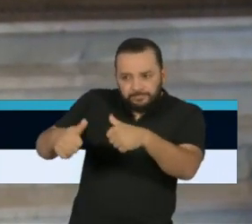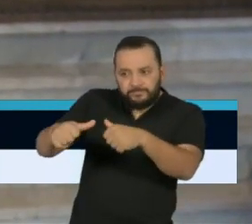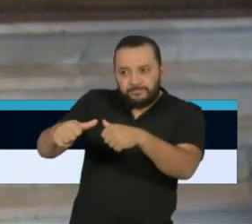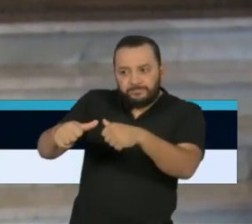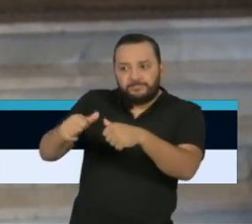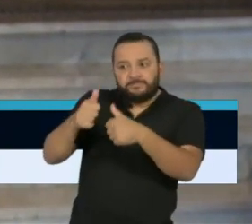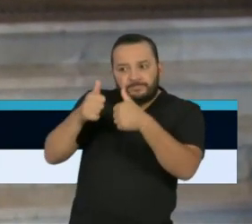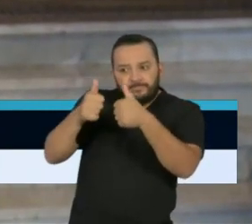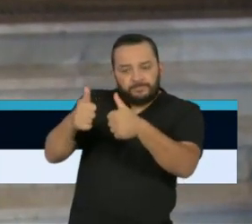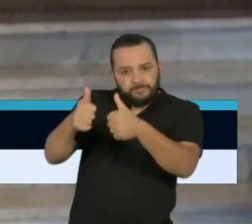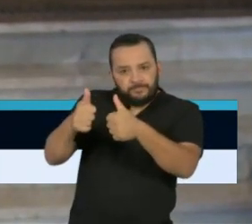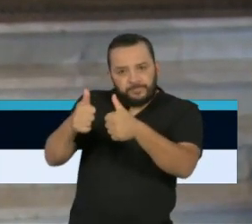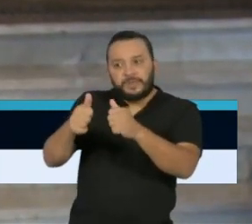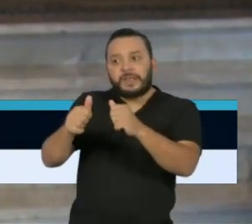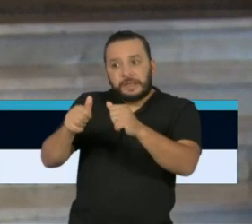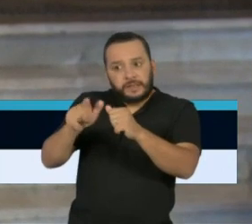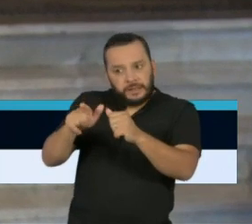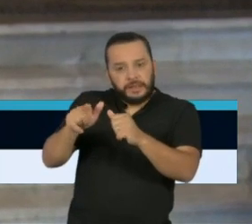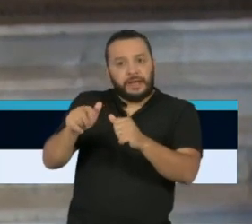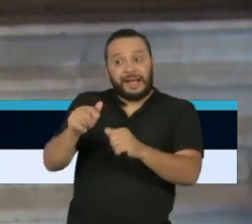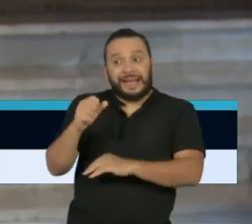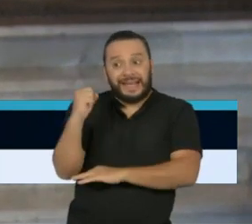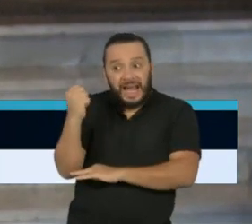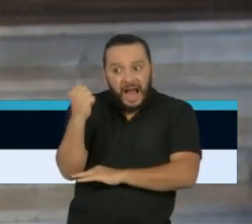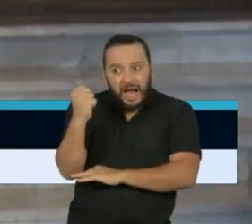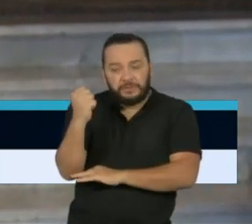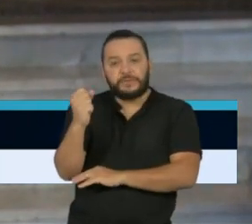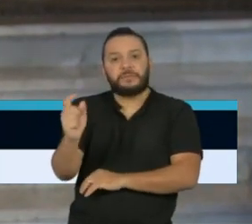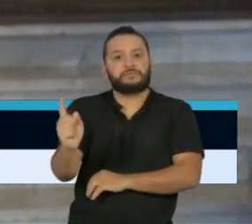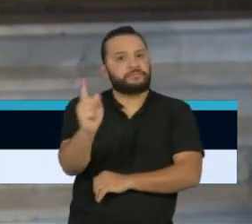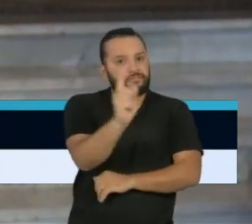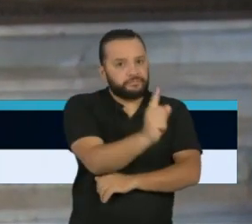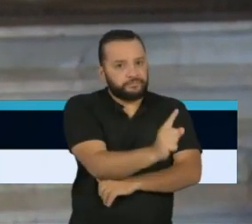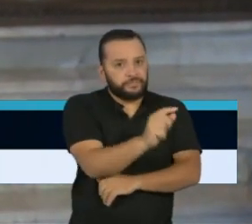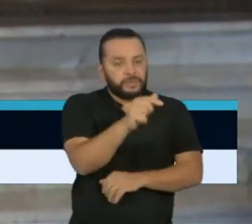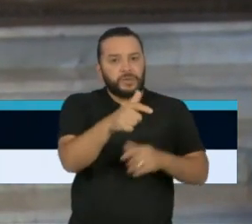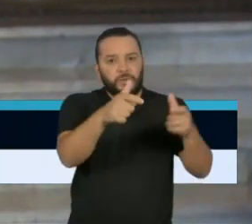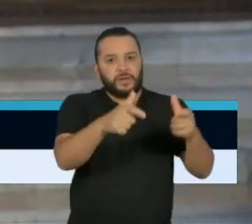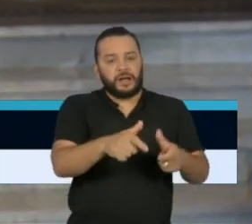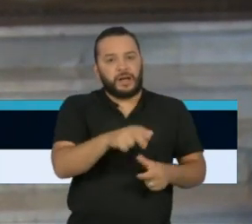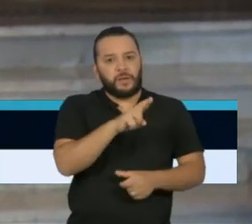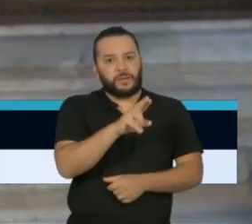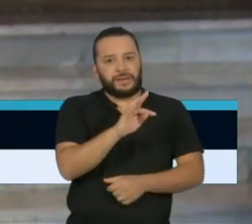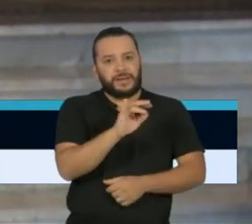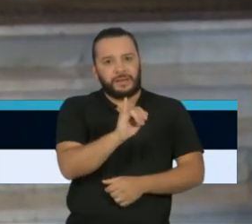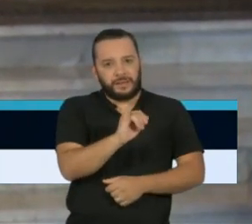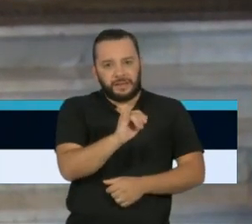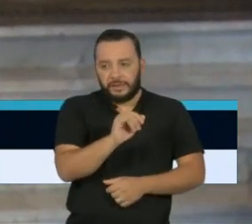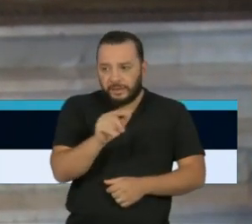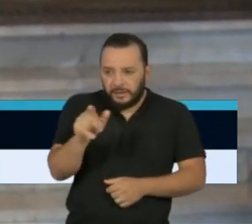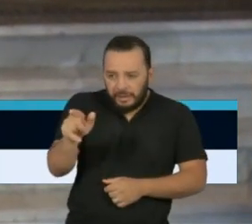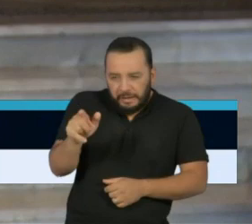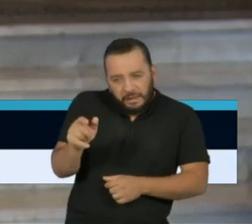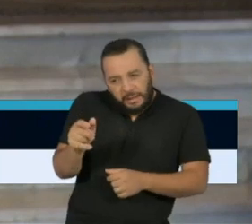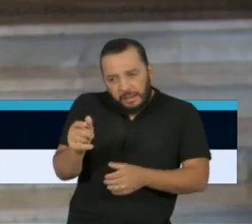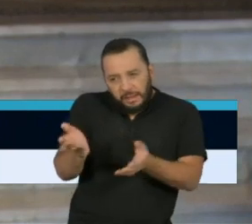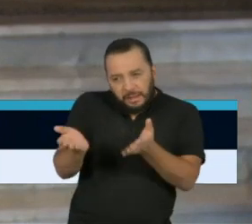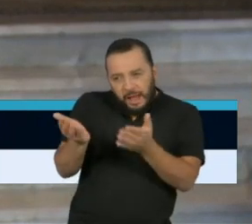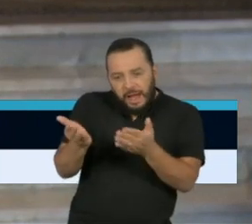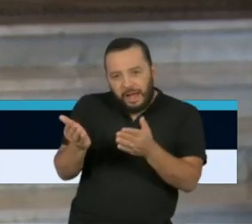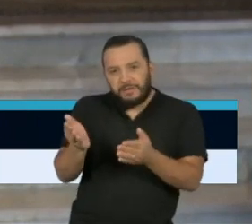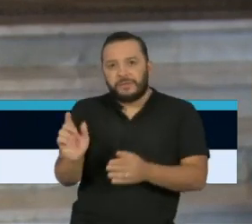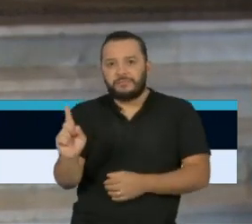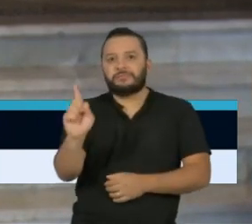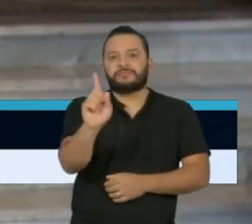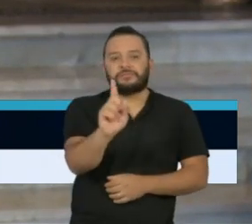alta complexidade a partir da manifestação clínica do paciente. Esse é o sistema SUS muito bem organizado no